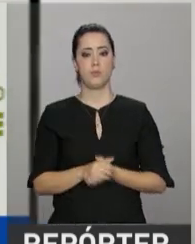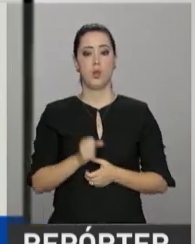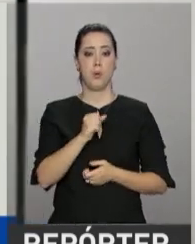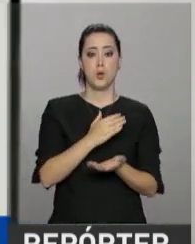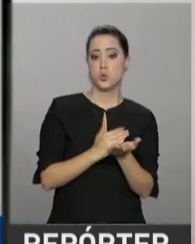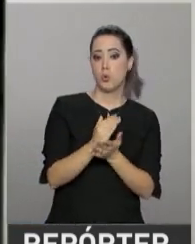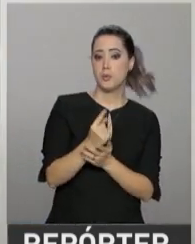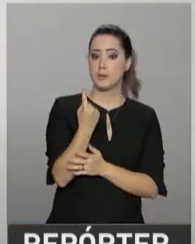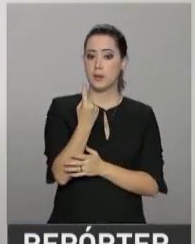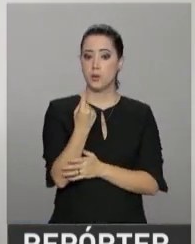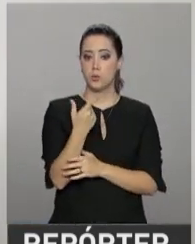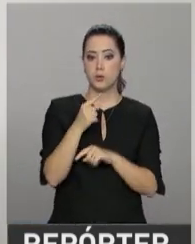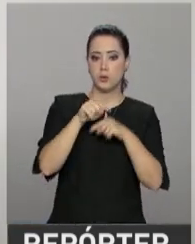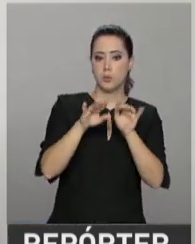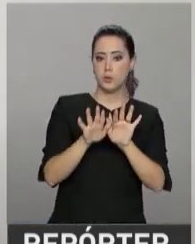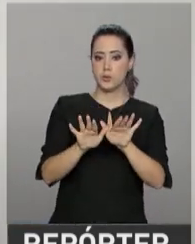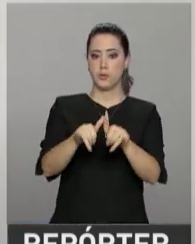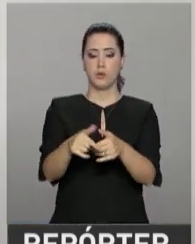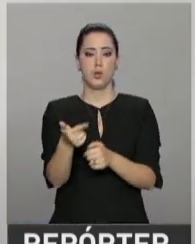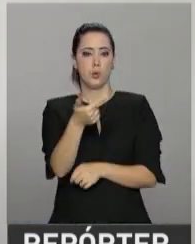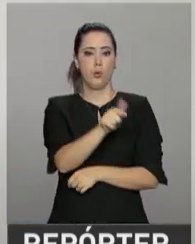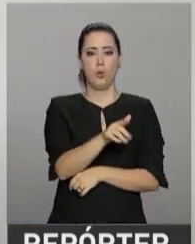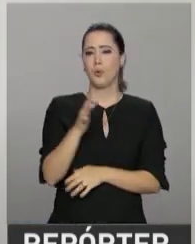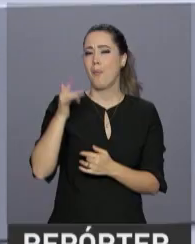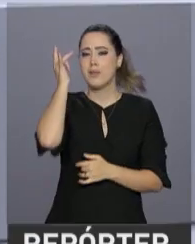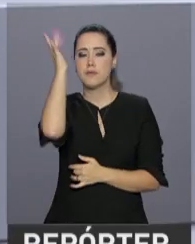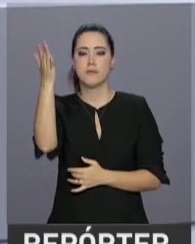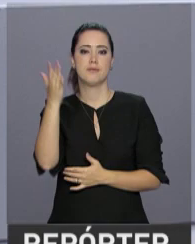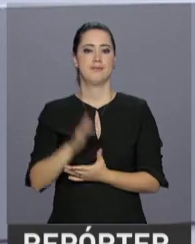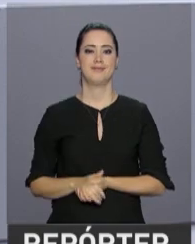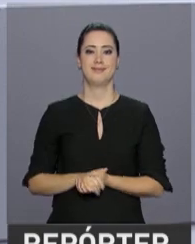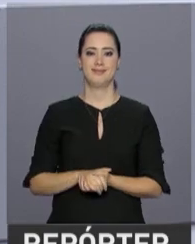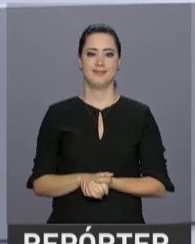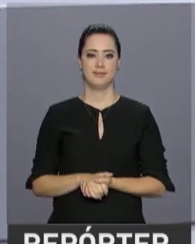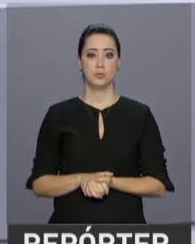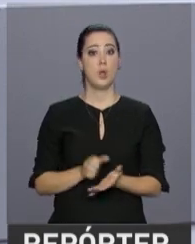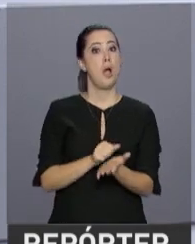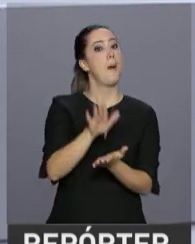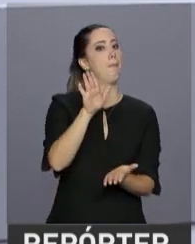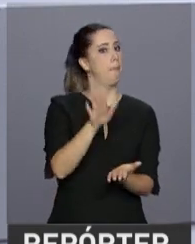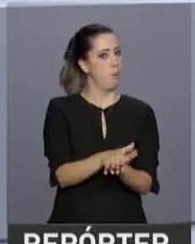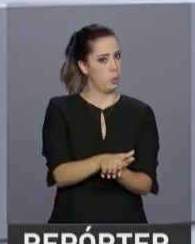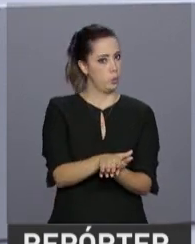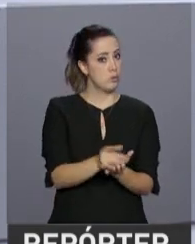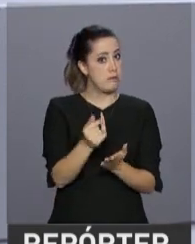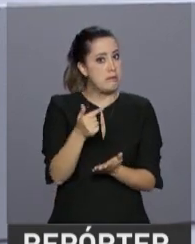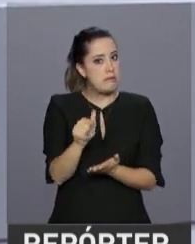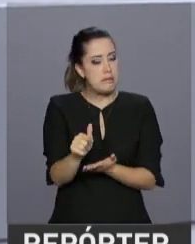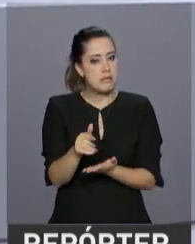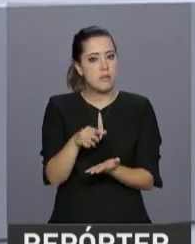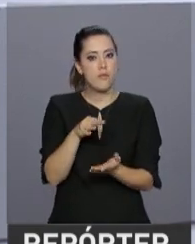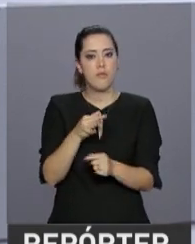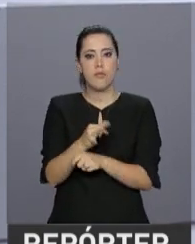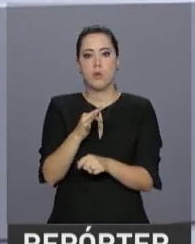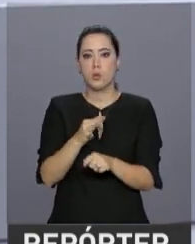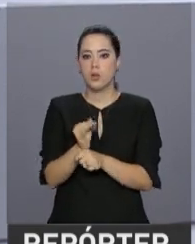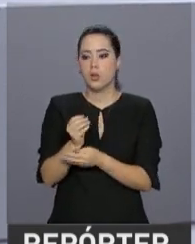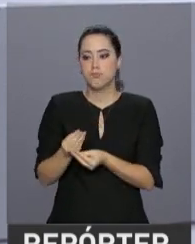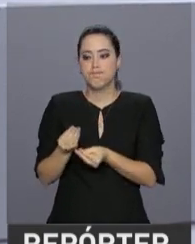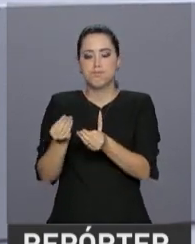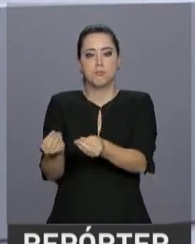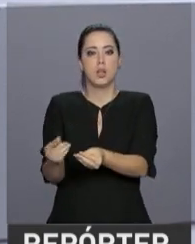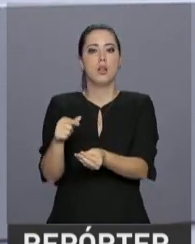equipamento terminal em outro o que foi mais prático e fácil a multa mínima para quem não integra entregar o